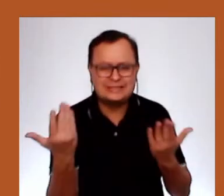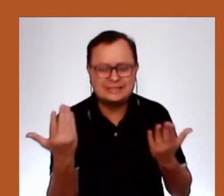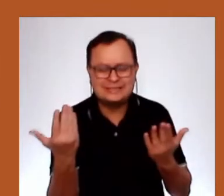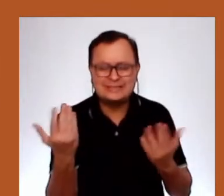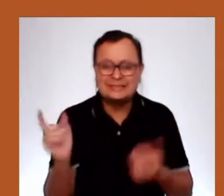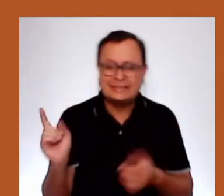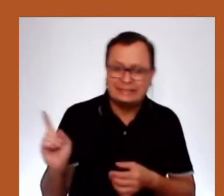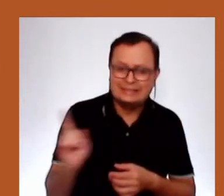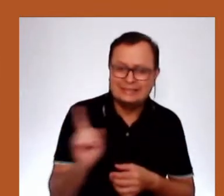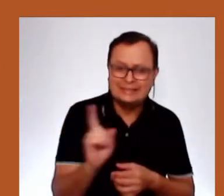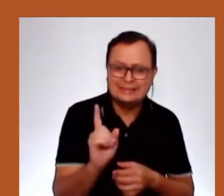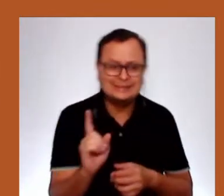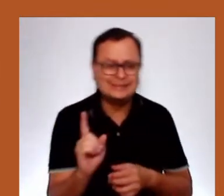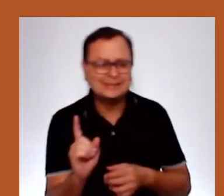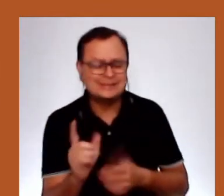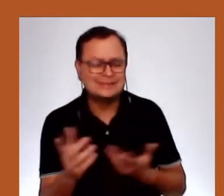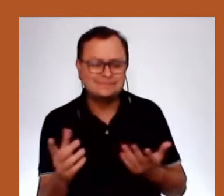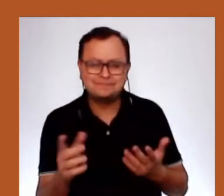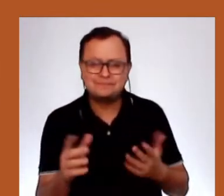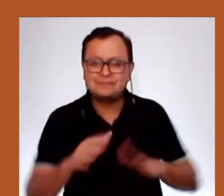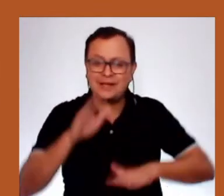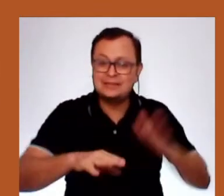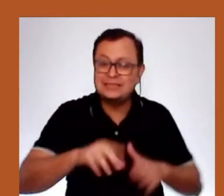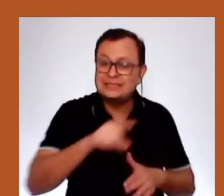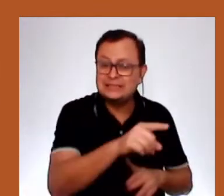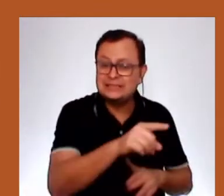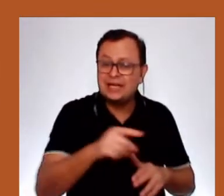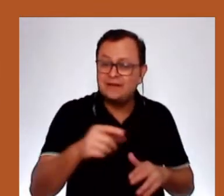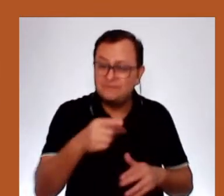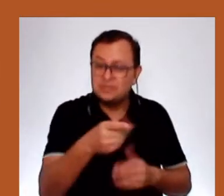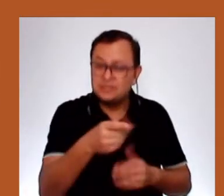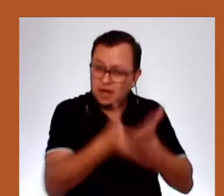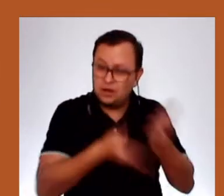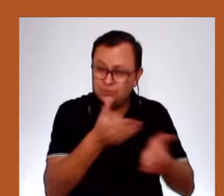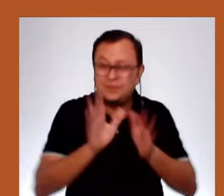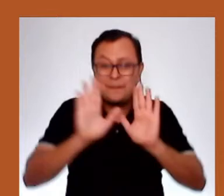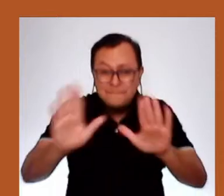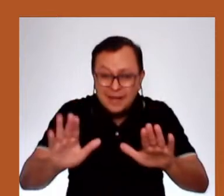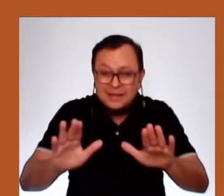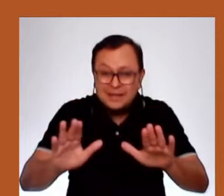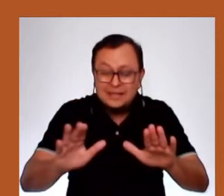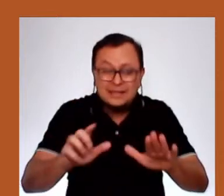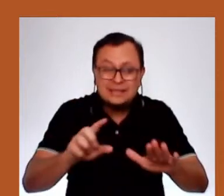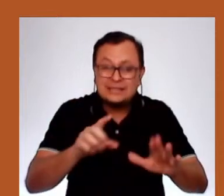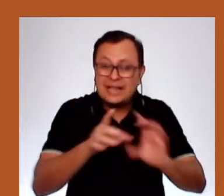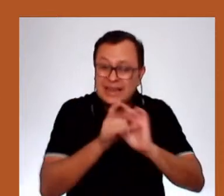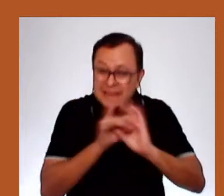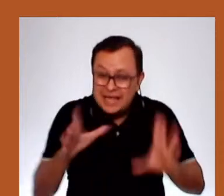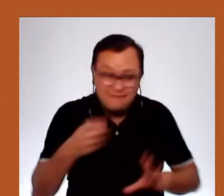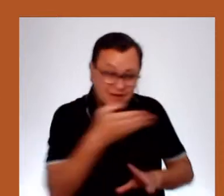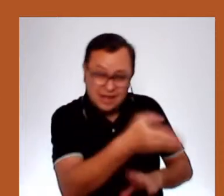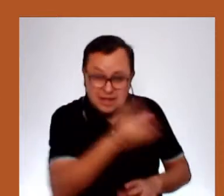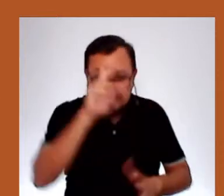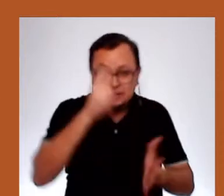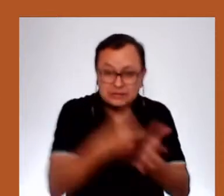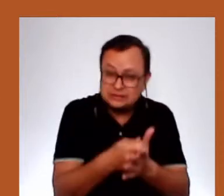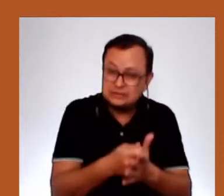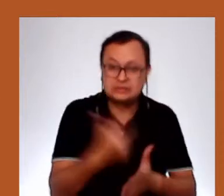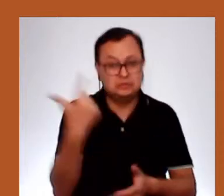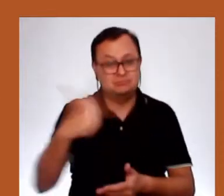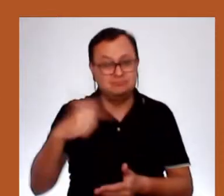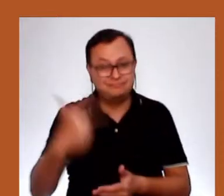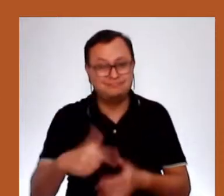você acaba tirando a autonomia do paciente sem perceber, né? Então, essa sensibilidade, né, de você, não, você tem que garantir